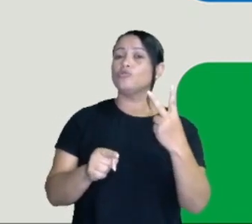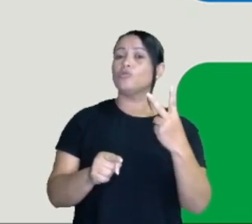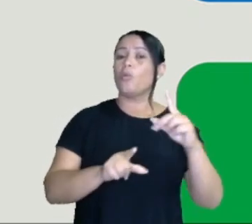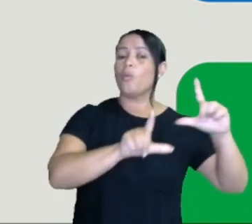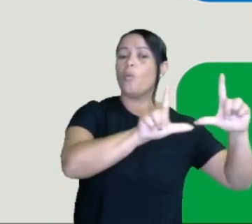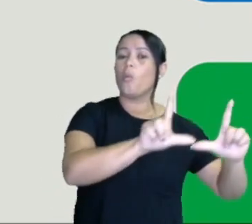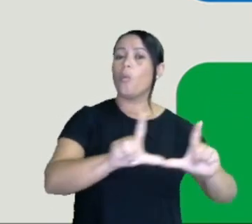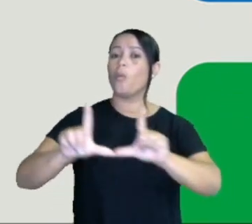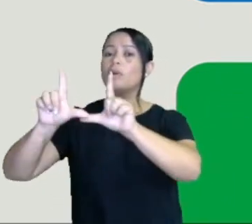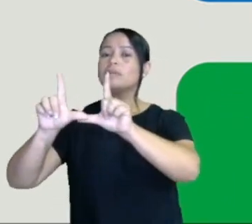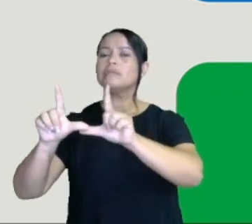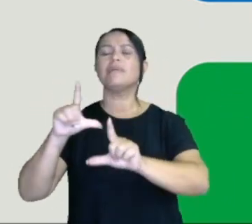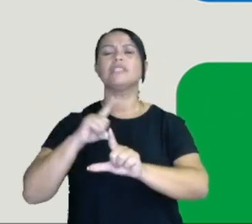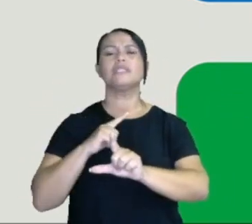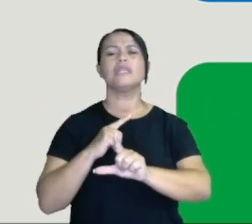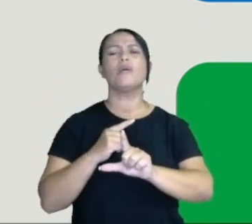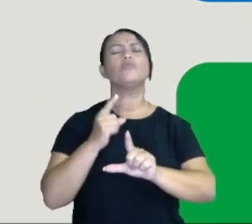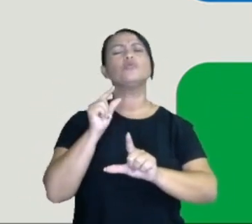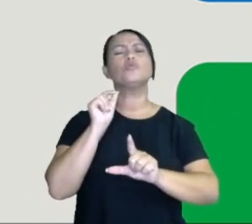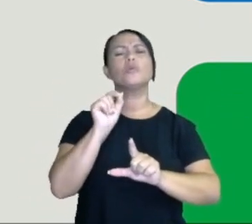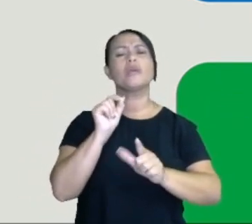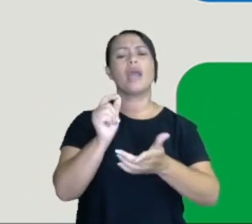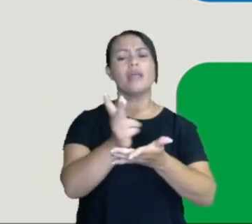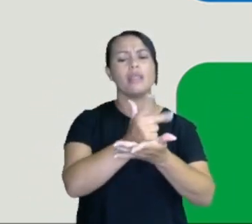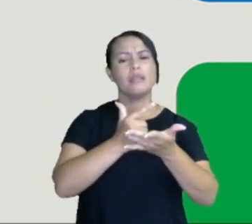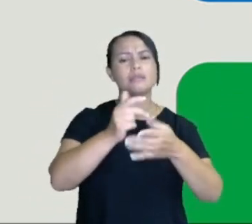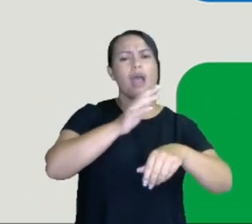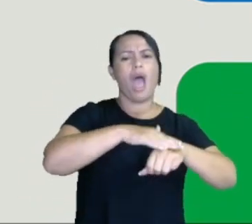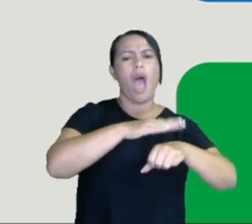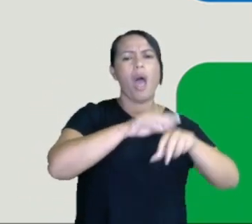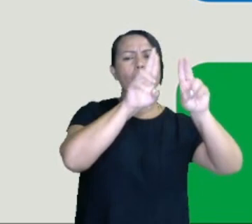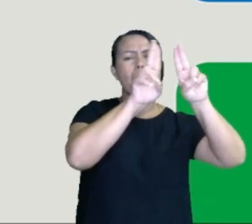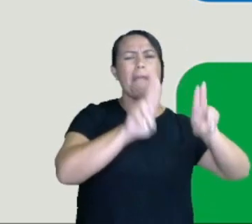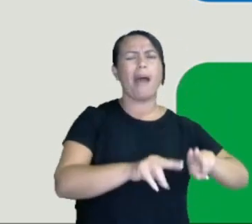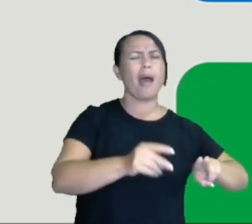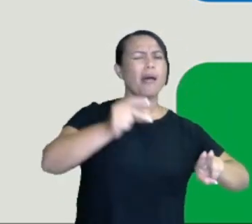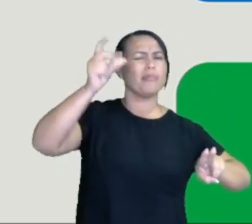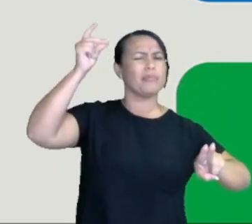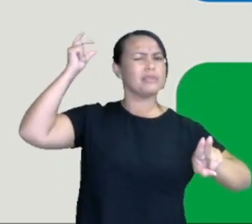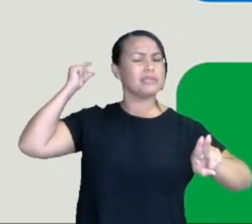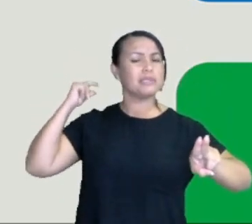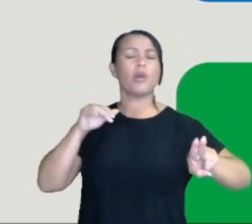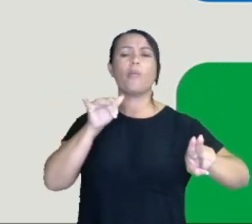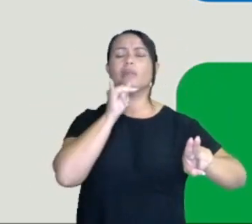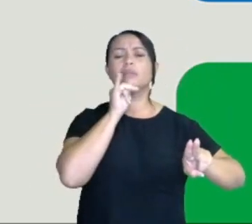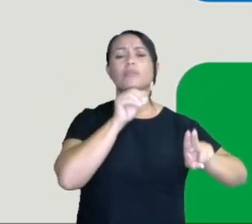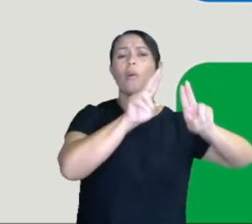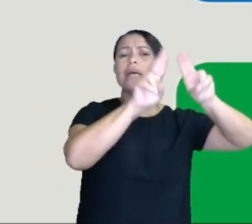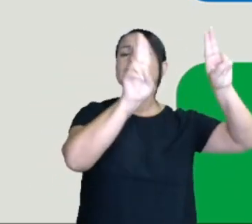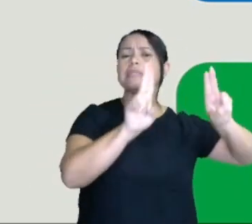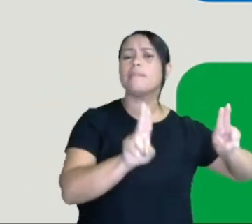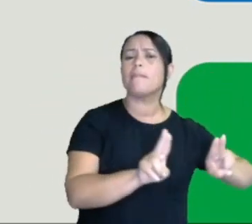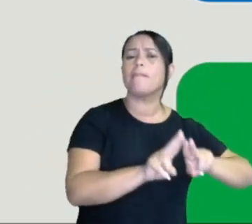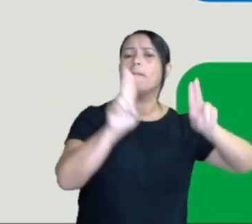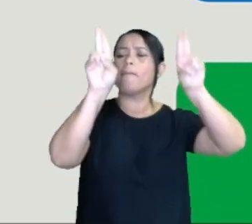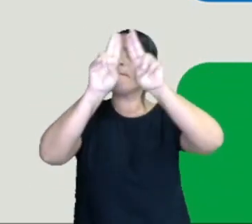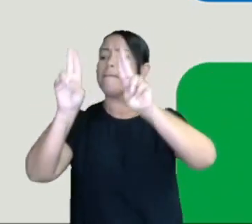que mostram aí mapas antigos, como eu vinha falando para vocês. Então esses mapas aqui, ó, eles